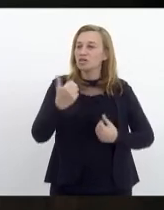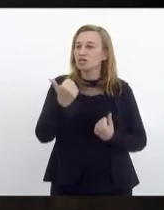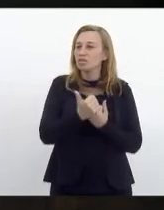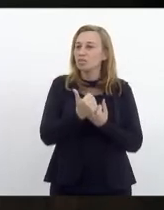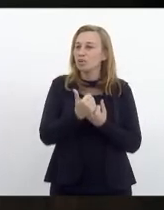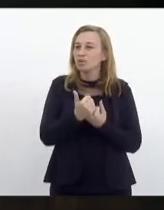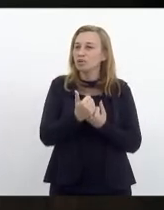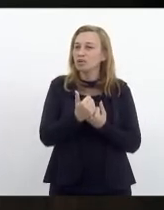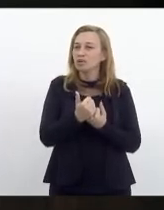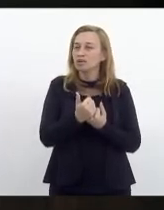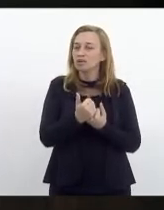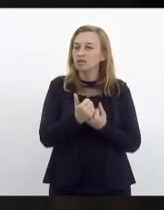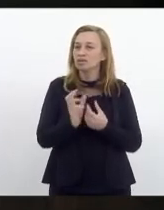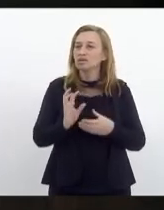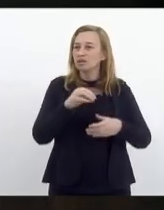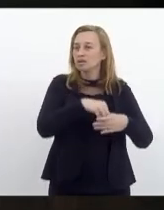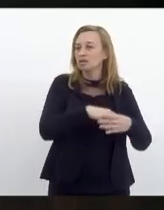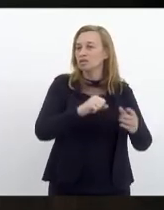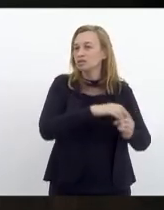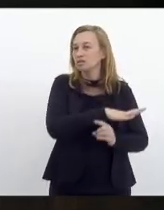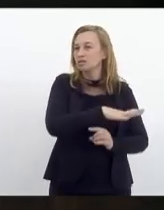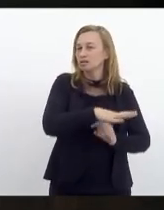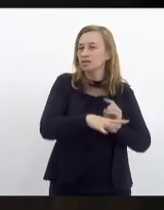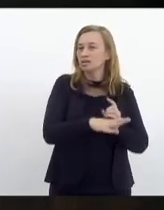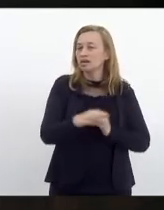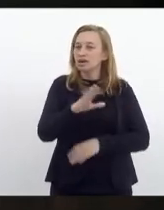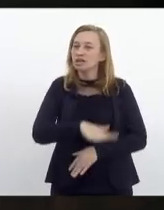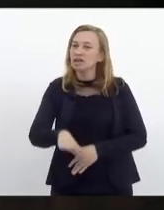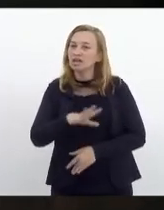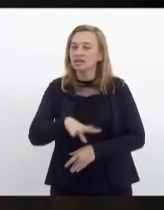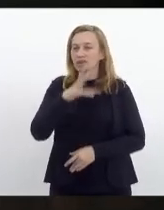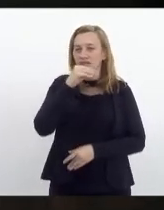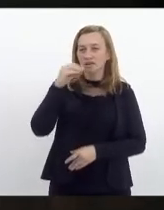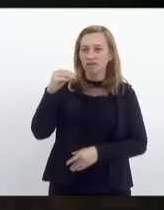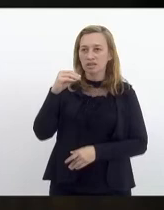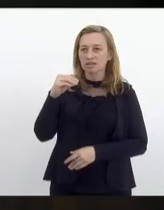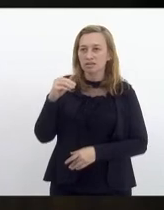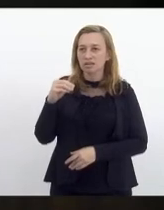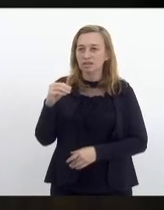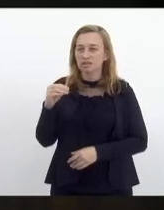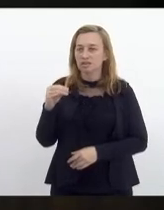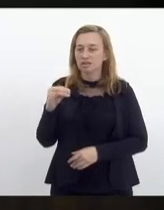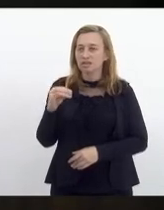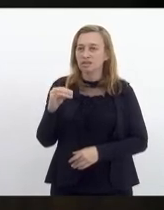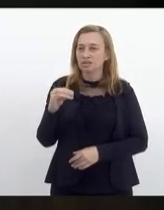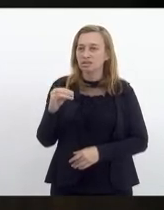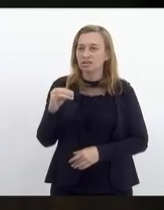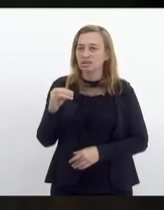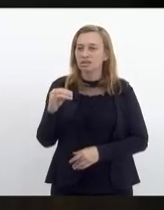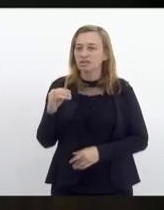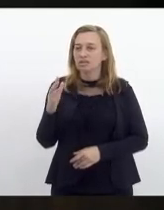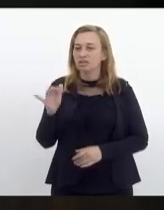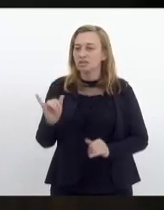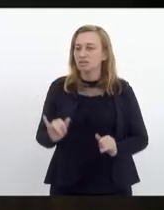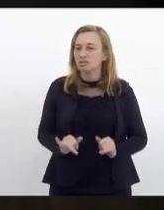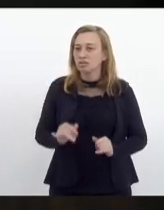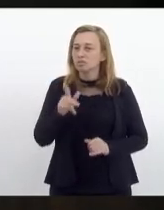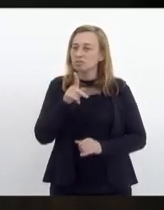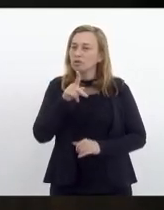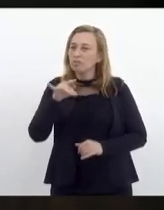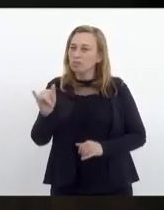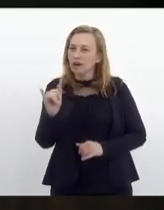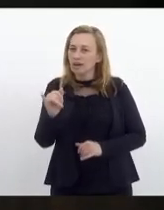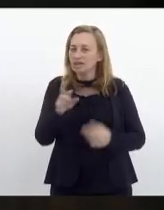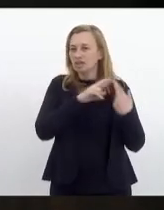e Reinserção Social de Crianças e Adolescentes vítimas de crimes cometidos por pais ou responsáveis, indiciados em